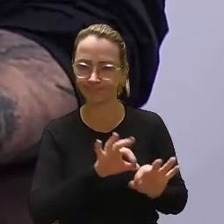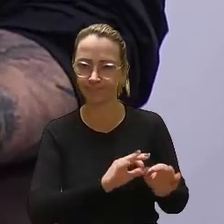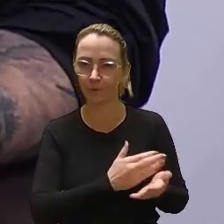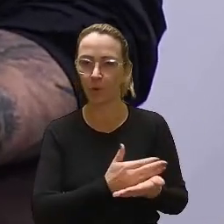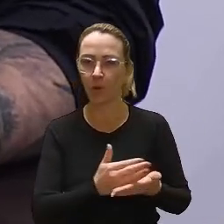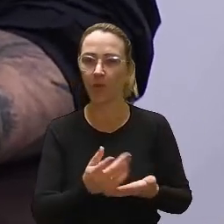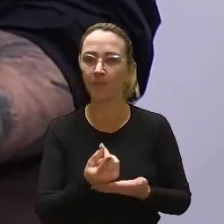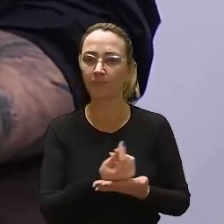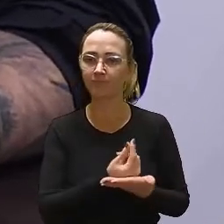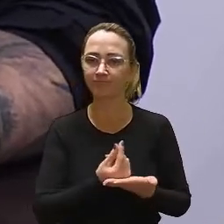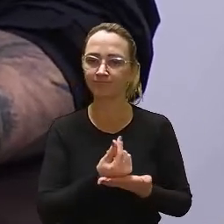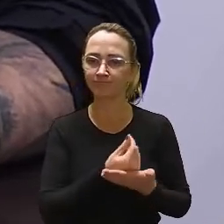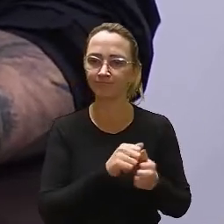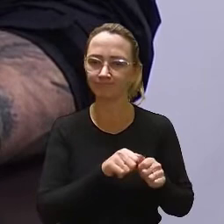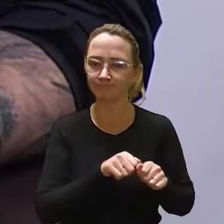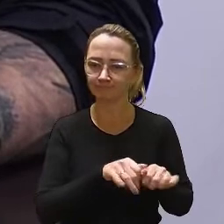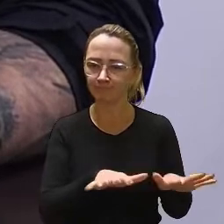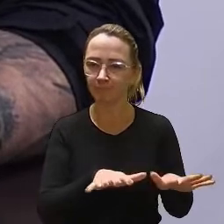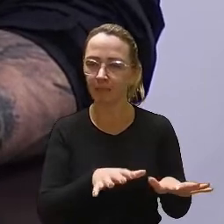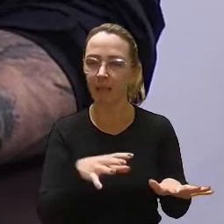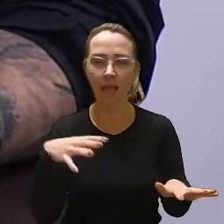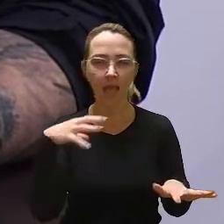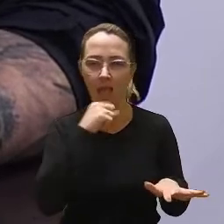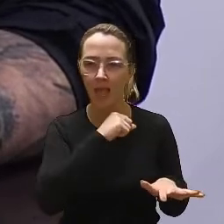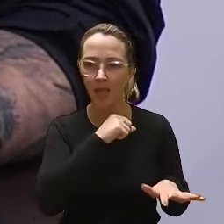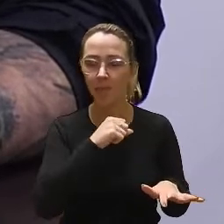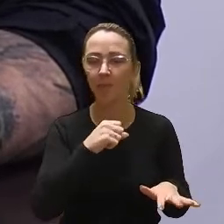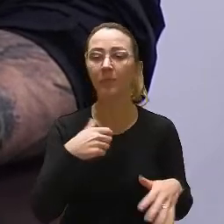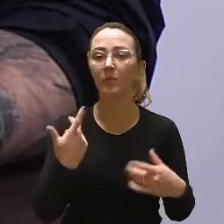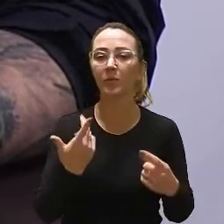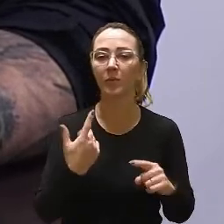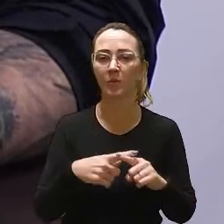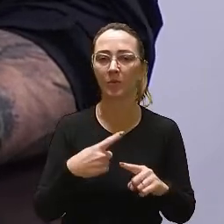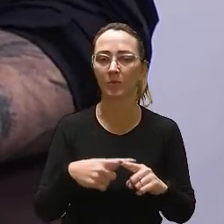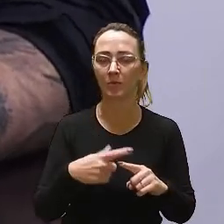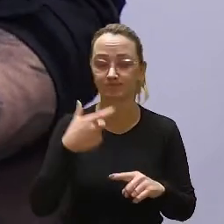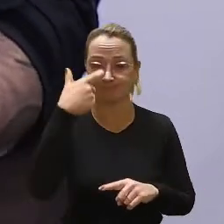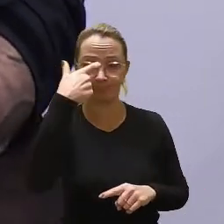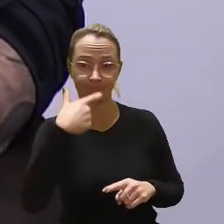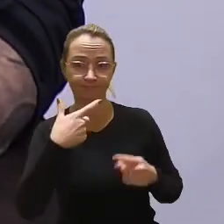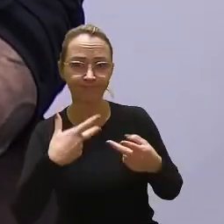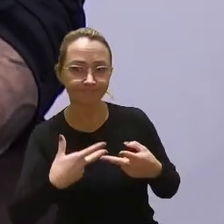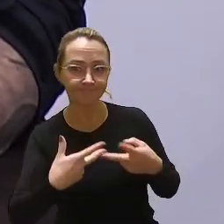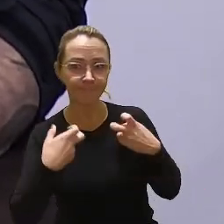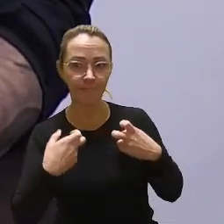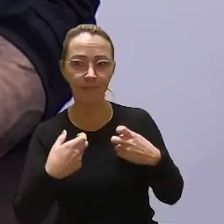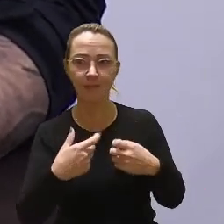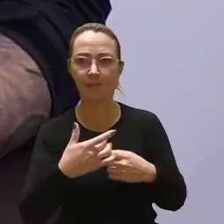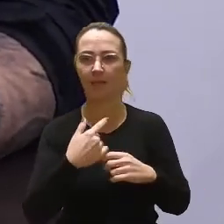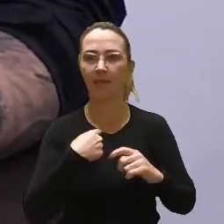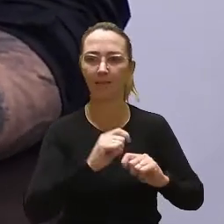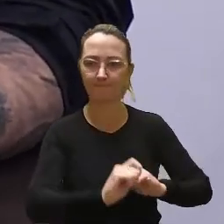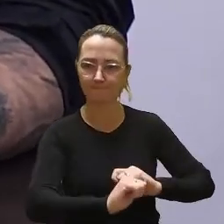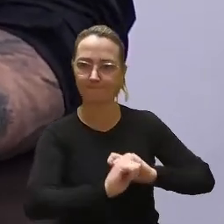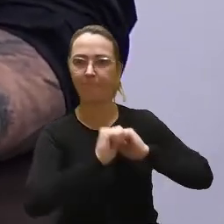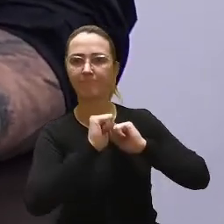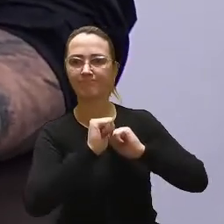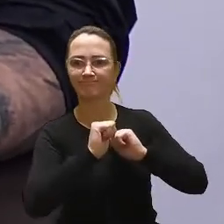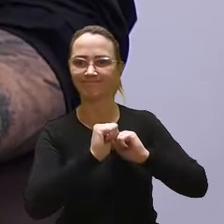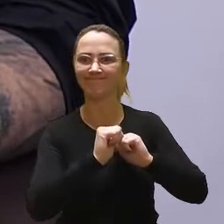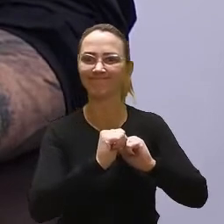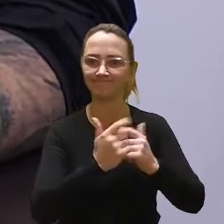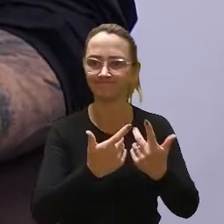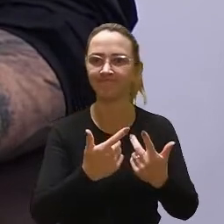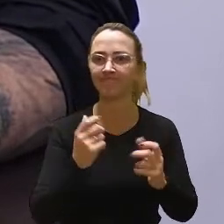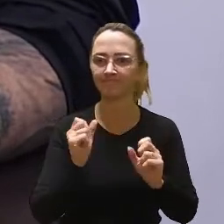valores. Porque é muito rápido, até a vítima constatar que caiu nesse golpe e noticiar o banco ou noticiar a autoridade